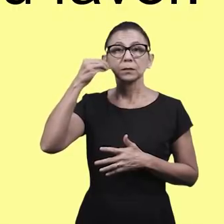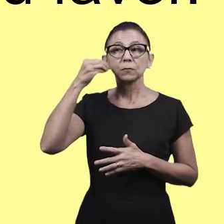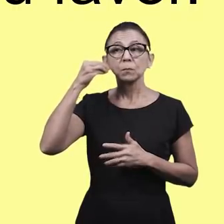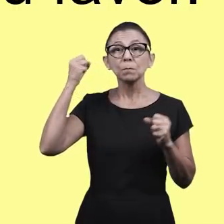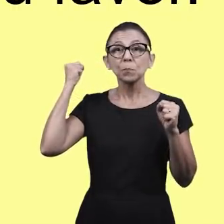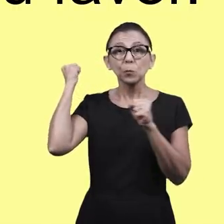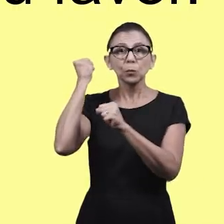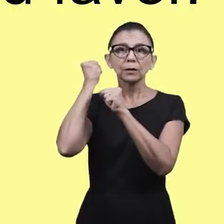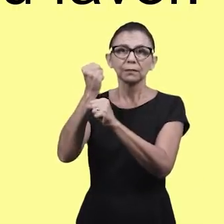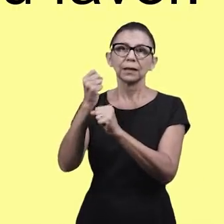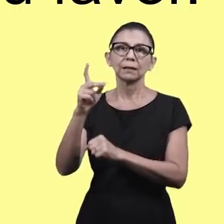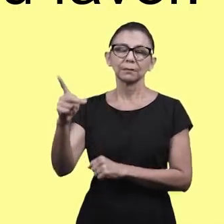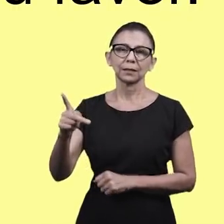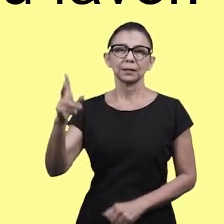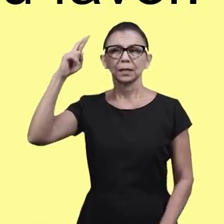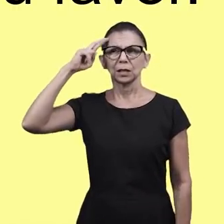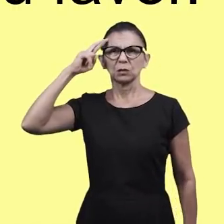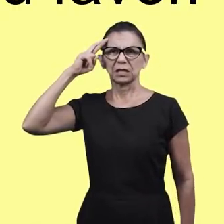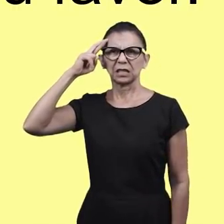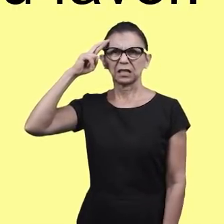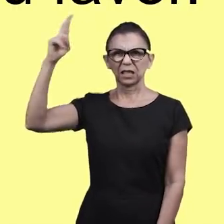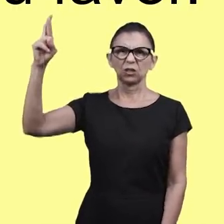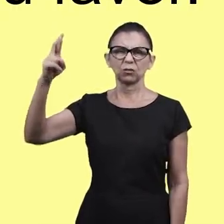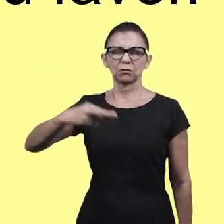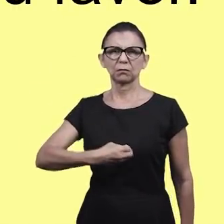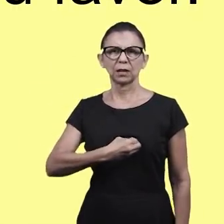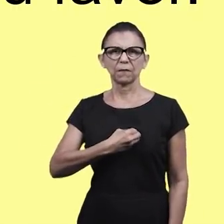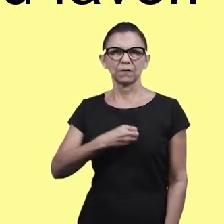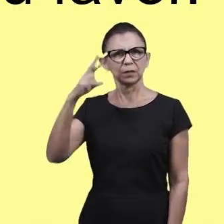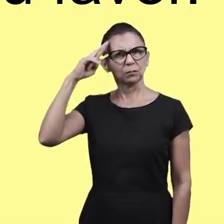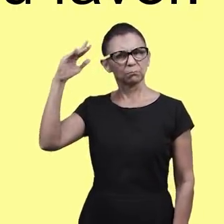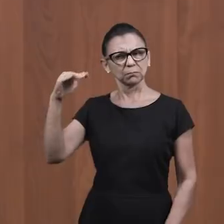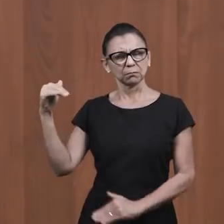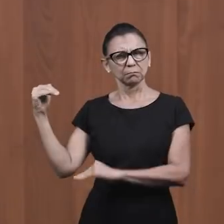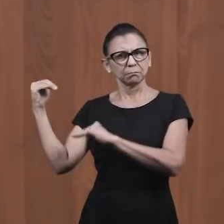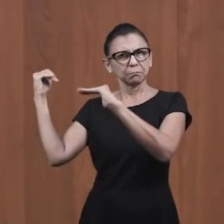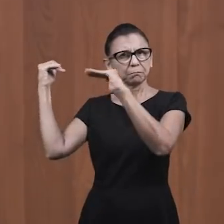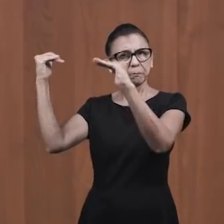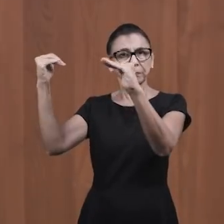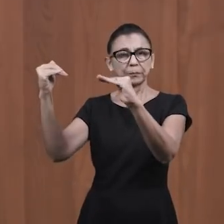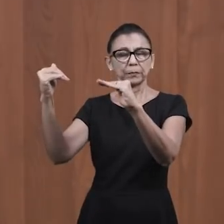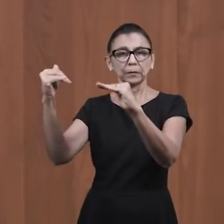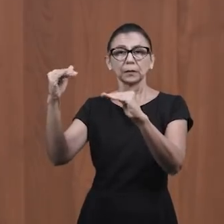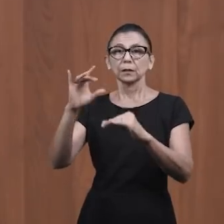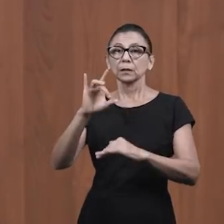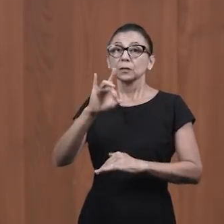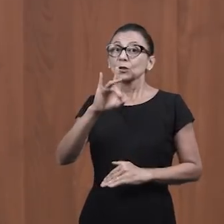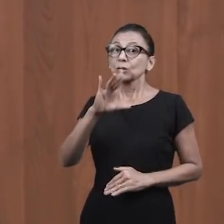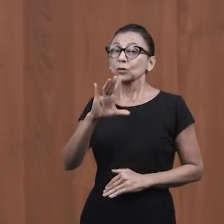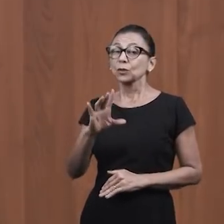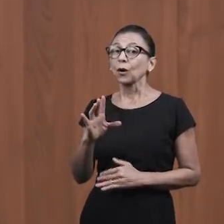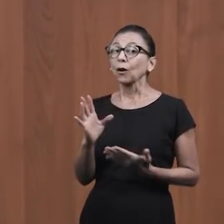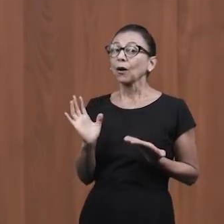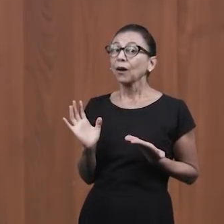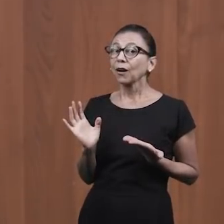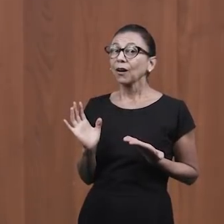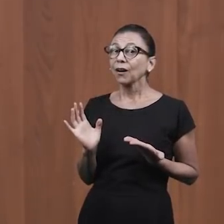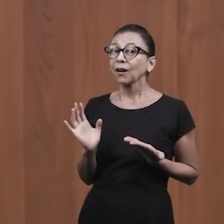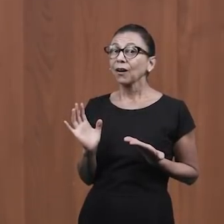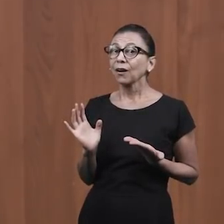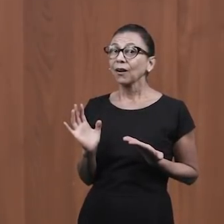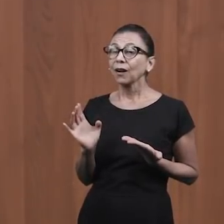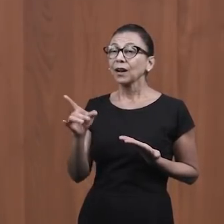escola, brigas dentro de casa e outras coisas. Assim como os discípulos, nós também precisamos